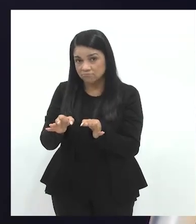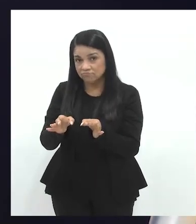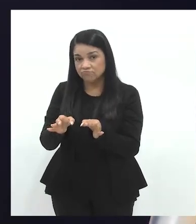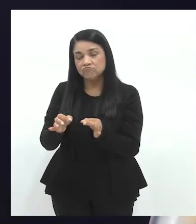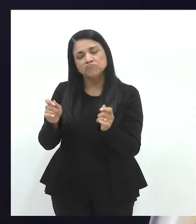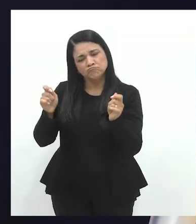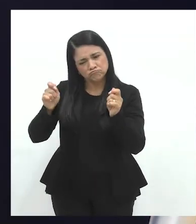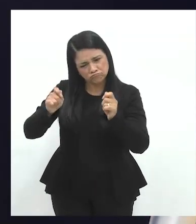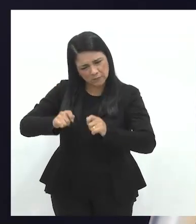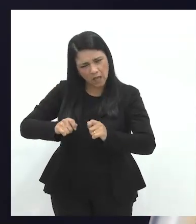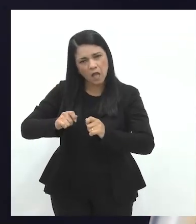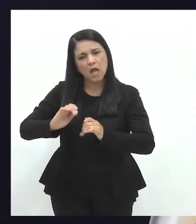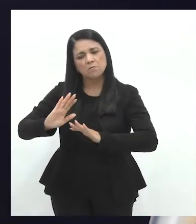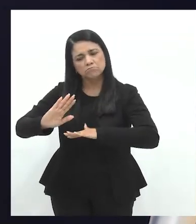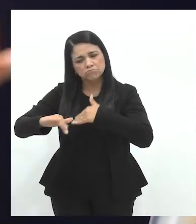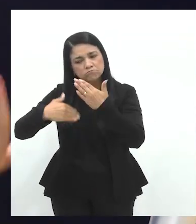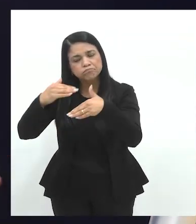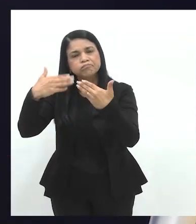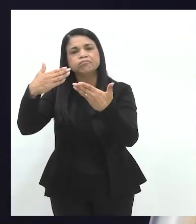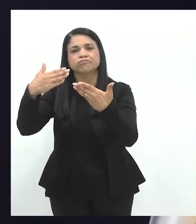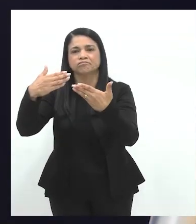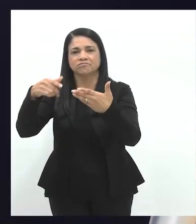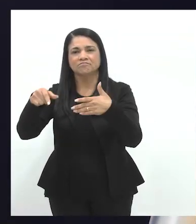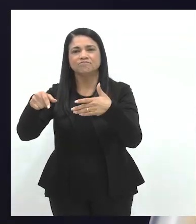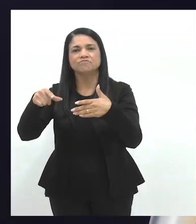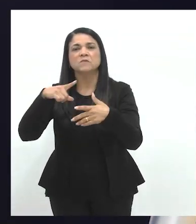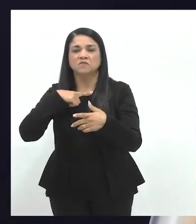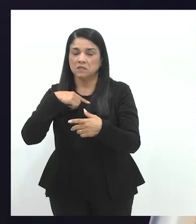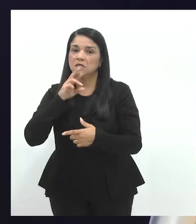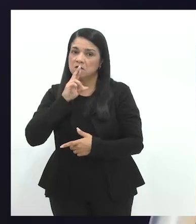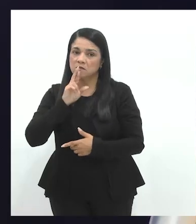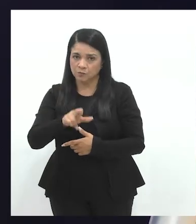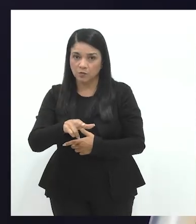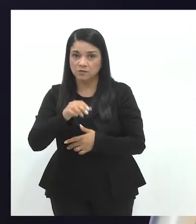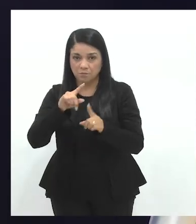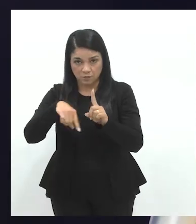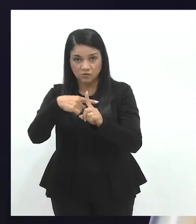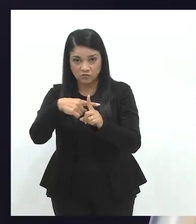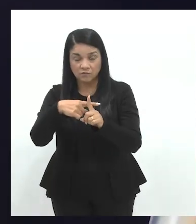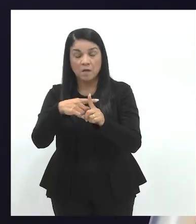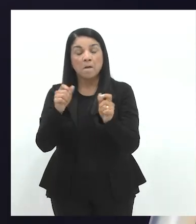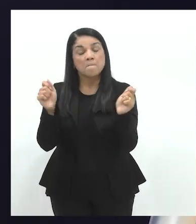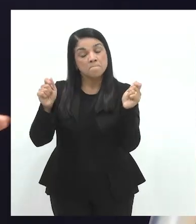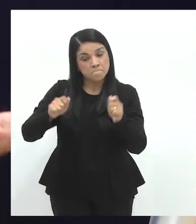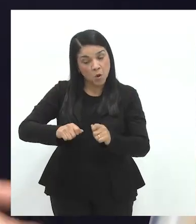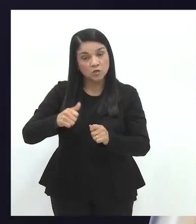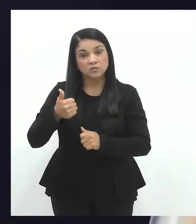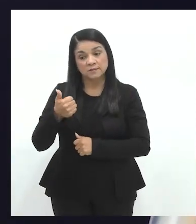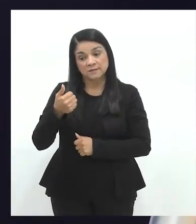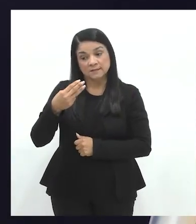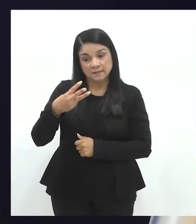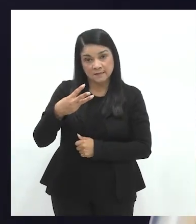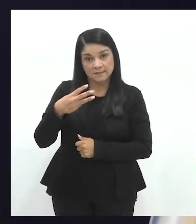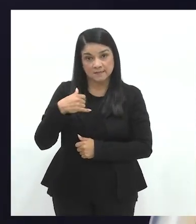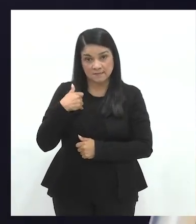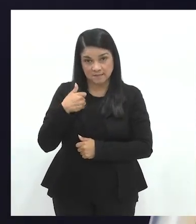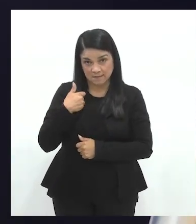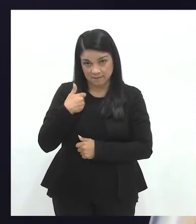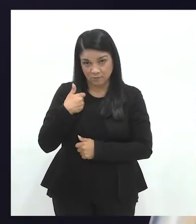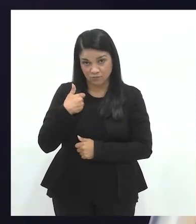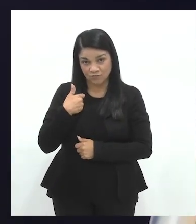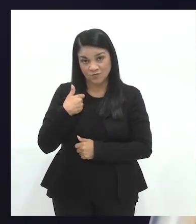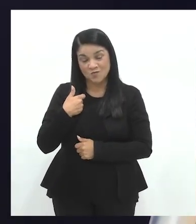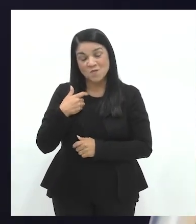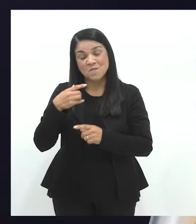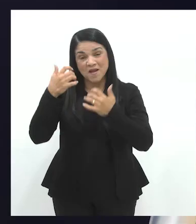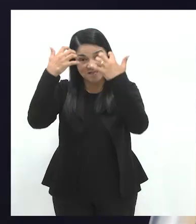tratamento correto, claro, Sim. ele vai ter aí resultados, mas ele pode ter 13 anos na idade cronológica e pode ter